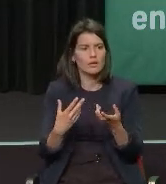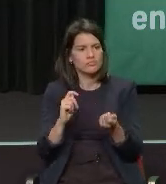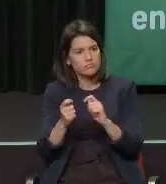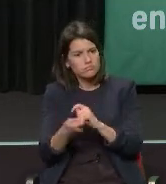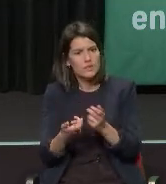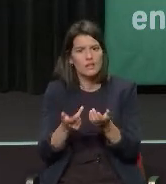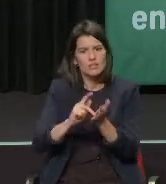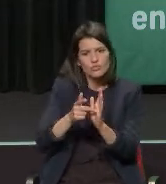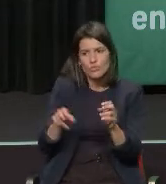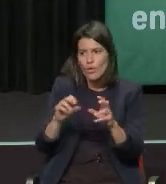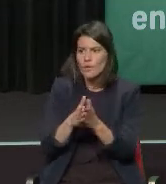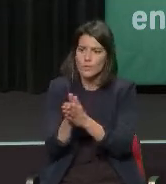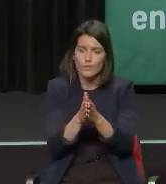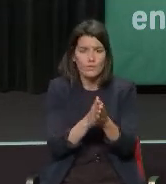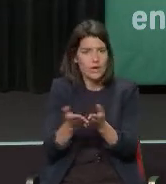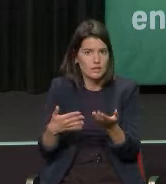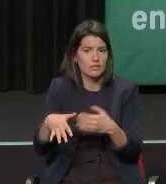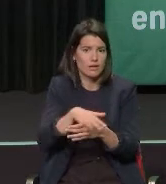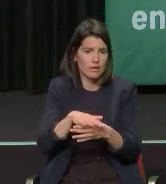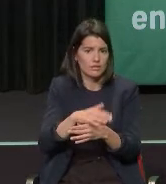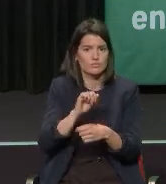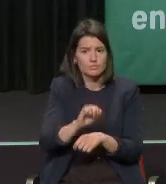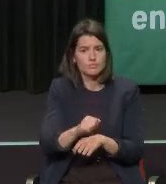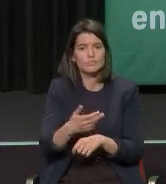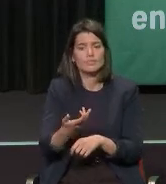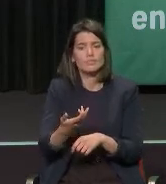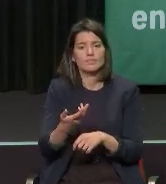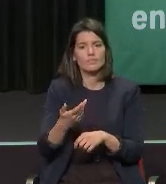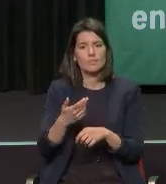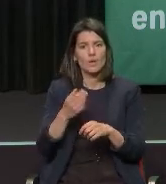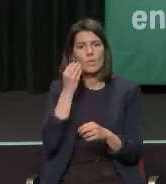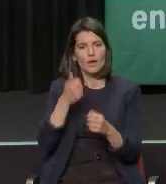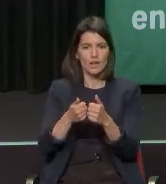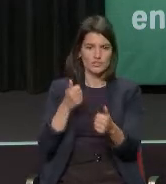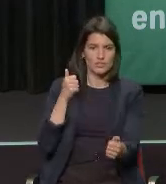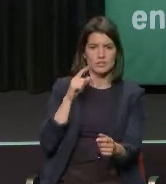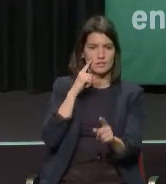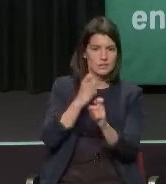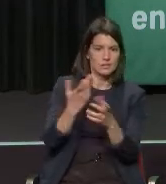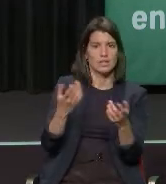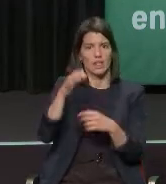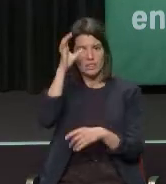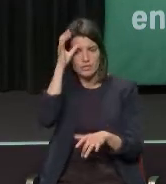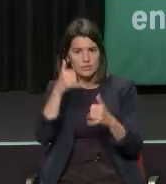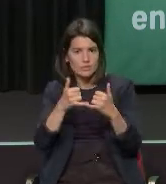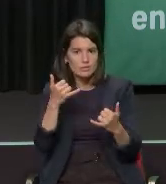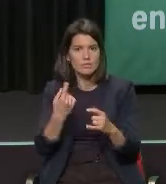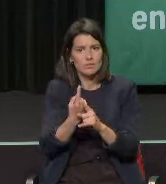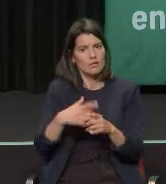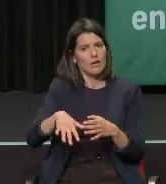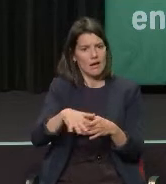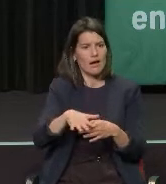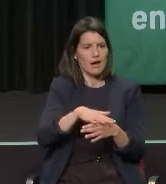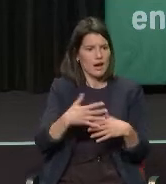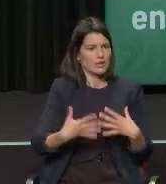novas tecnologias nas áreas da detecção remota, da inteligência artificial, são áreas que estão a ter cada